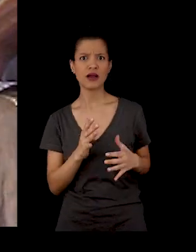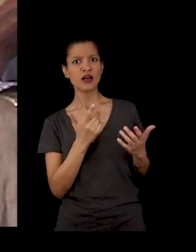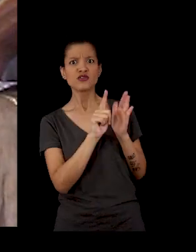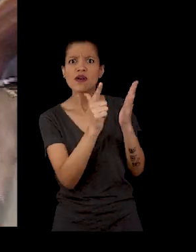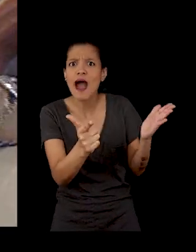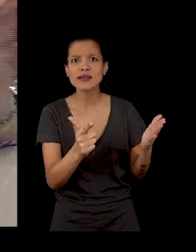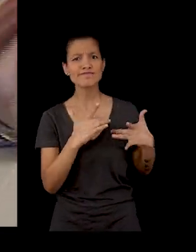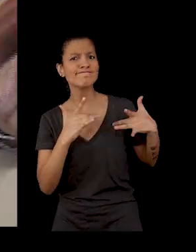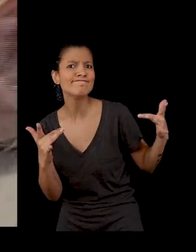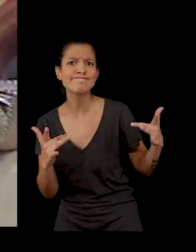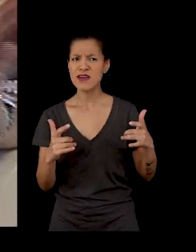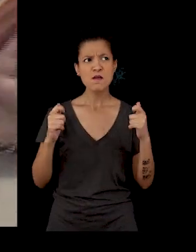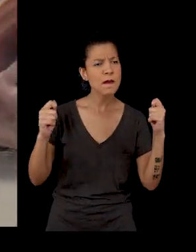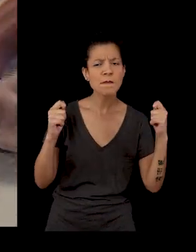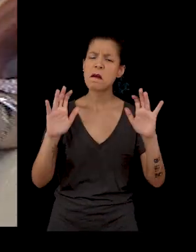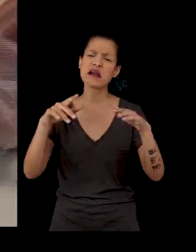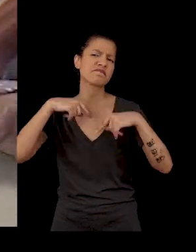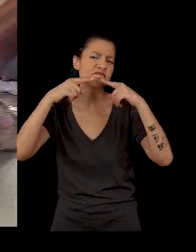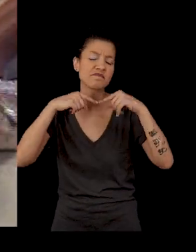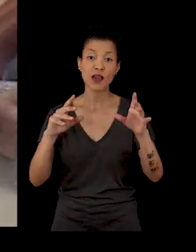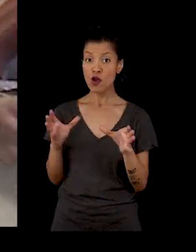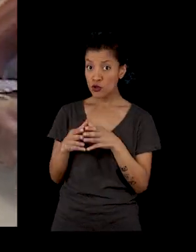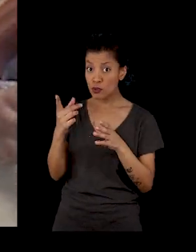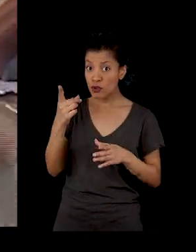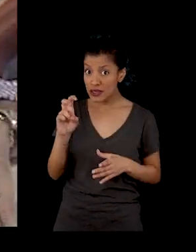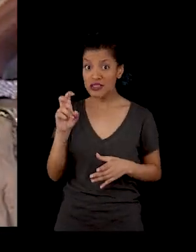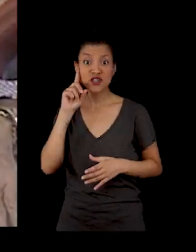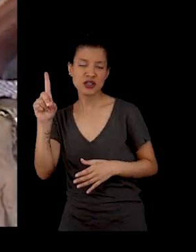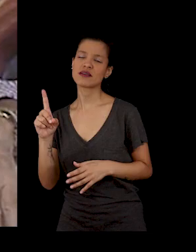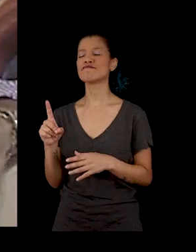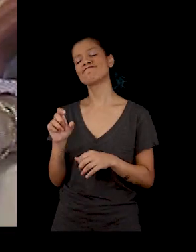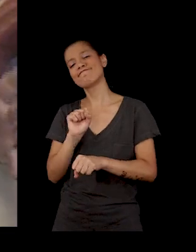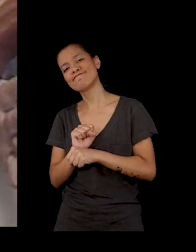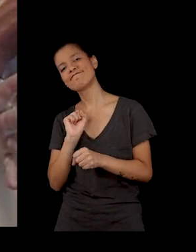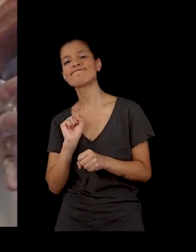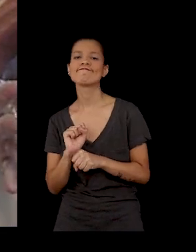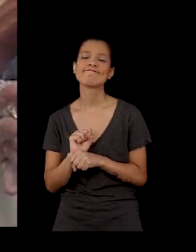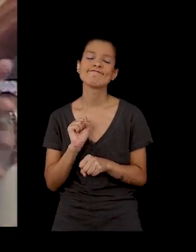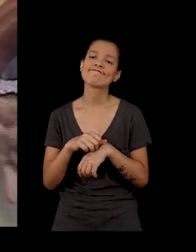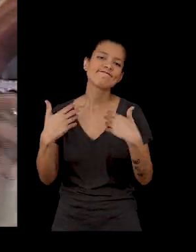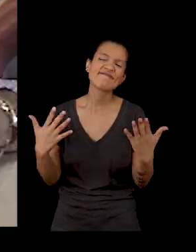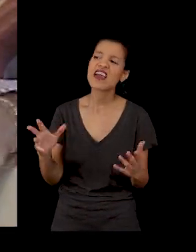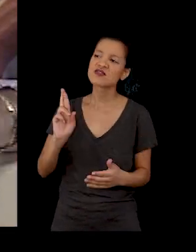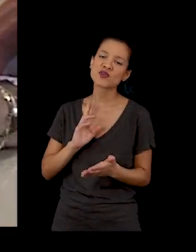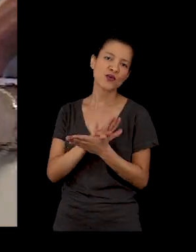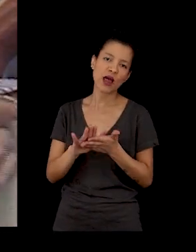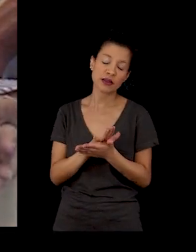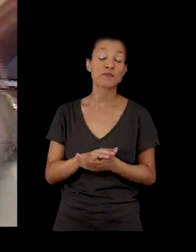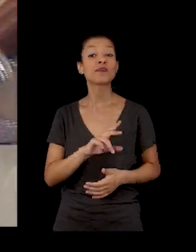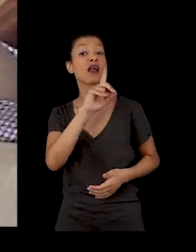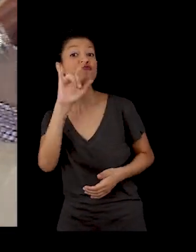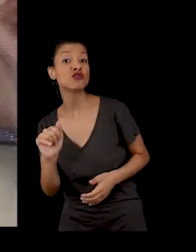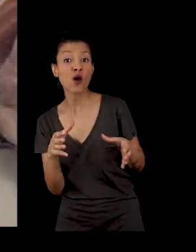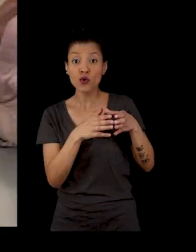e tal. Mas não resultava em nada. Durante 15 dias, a companhia ficou parada, né? E sem que chegar a uma conclusão. Até que um dia o elenco